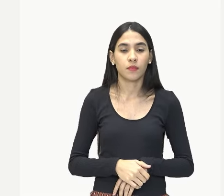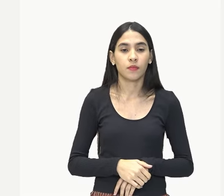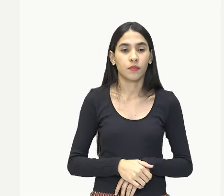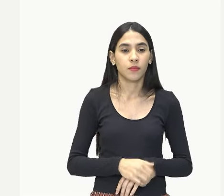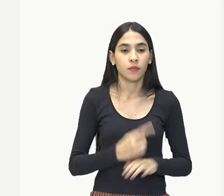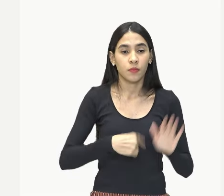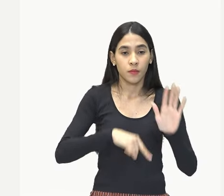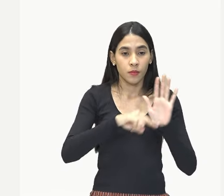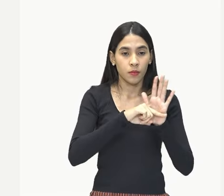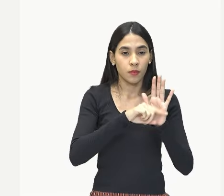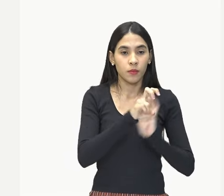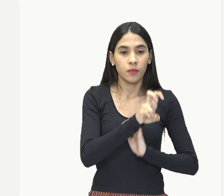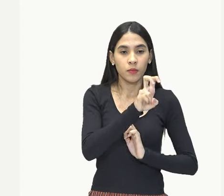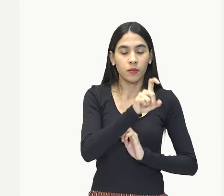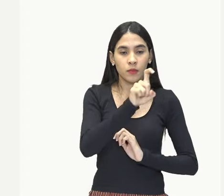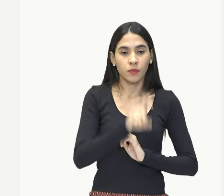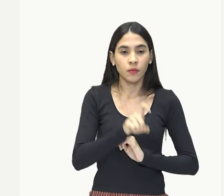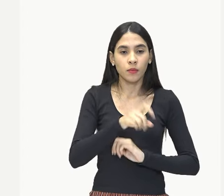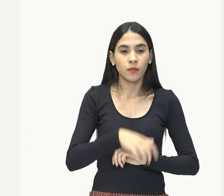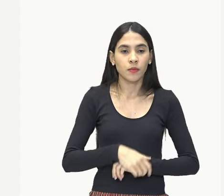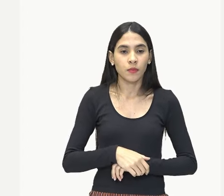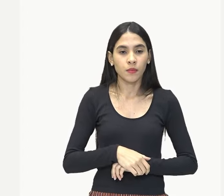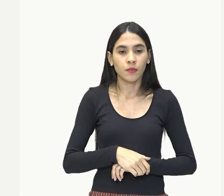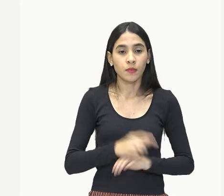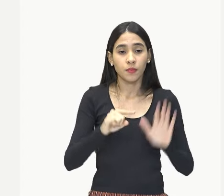Menos 5xy